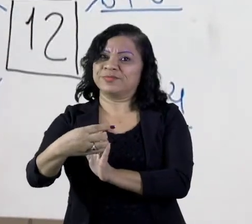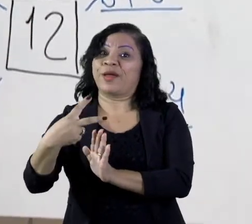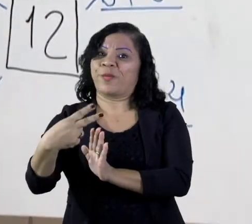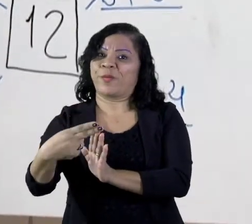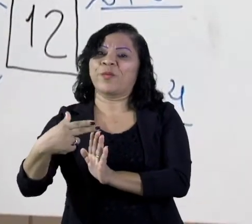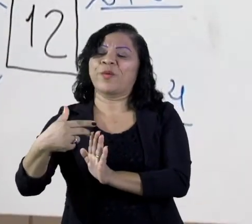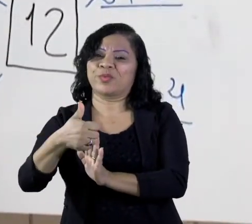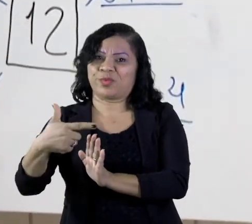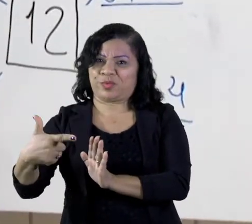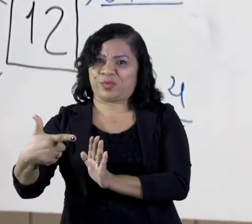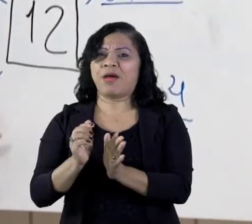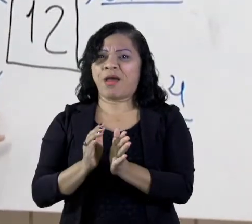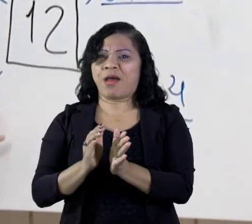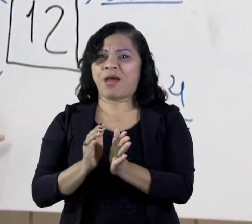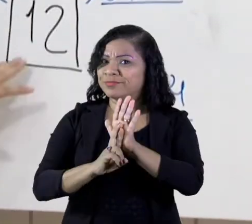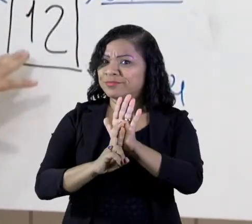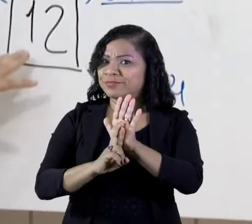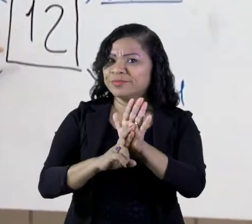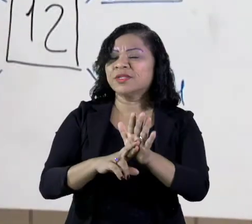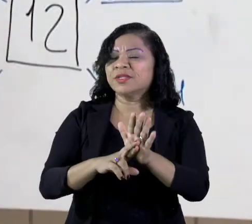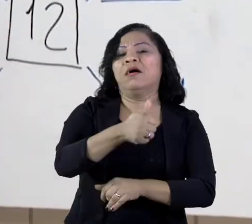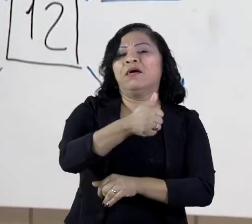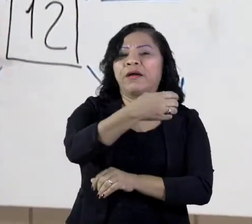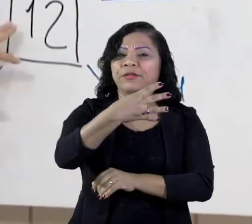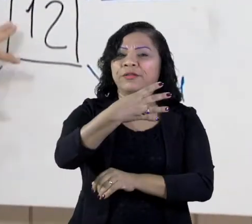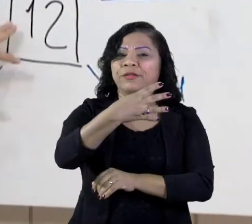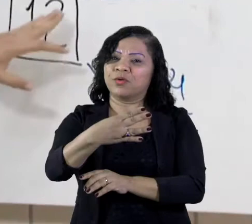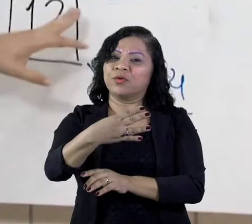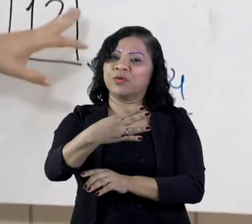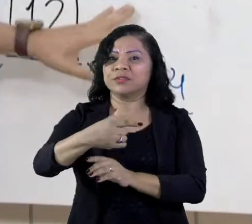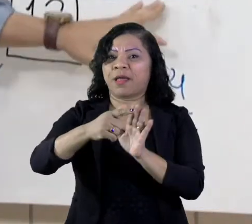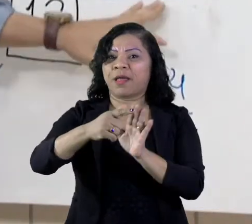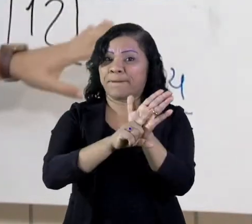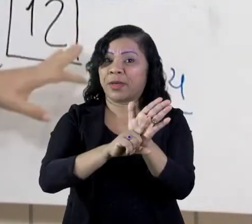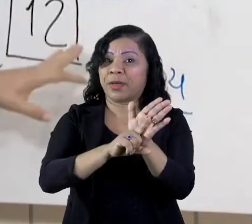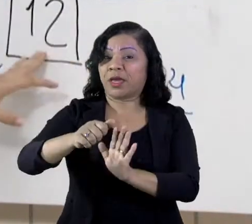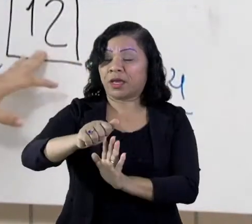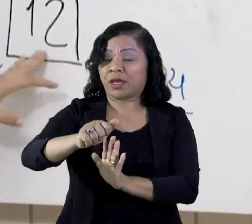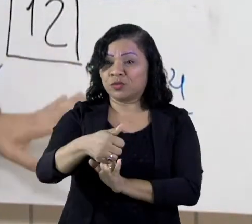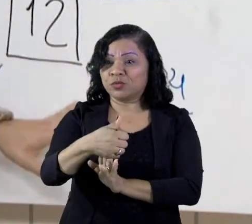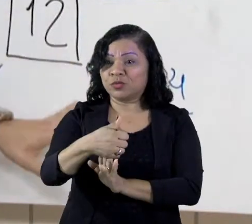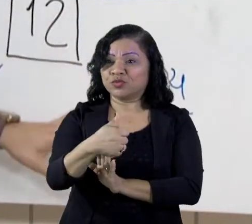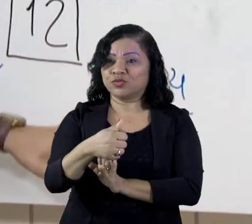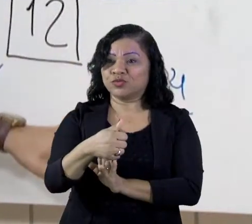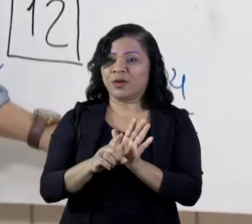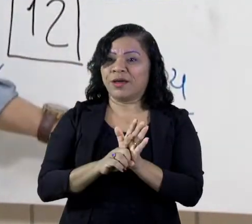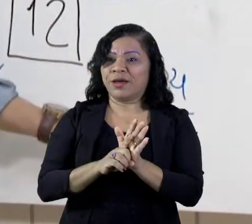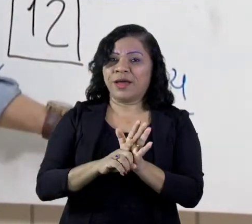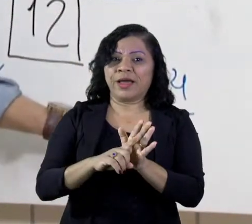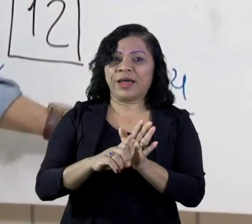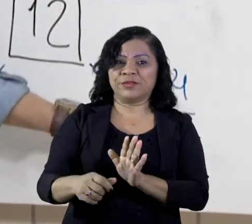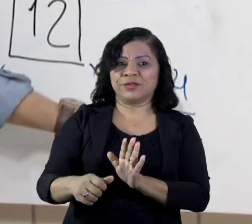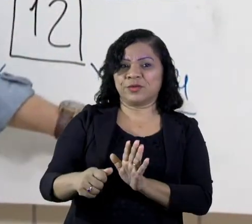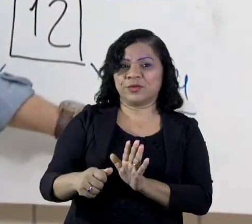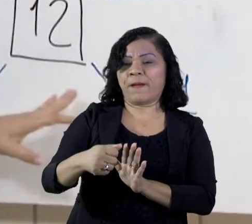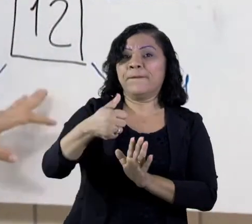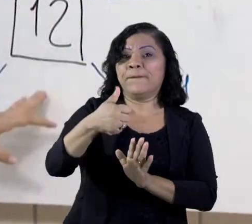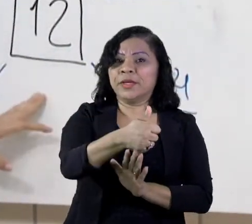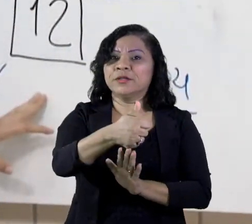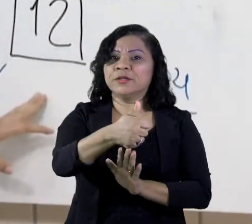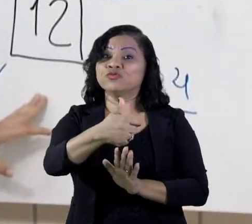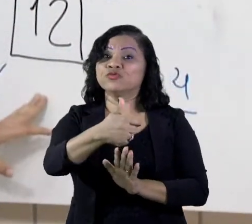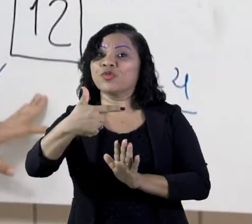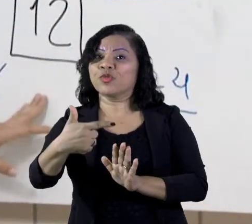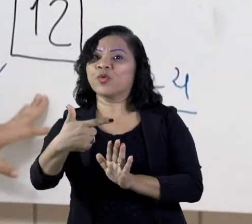aqui, ó. 14 menos 2 é 12, 10 mais 2 é 12, 6 mais 6 é 12, 16 menos 4